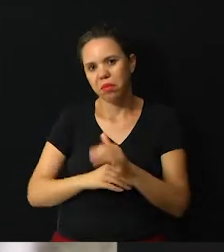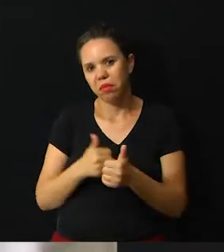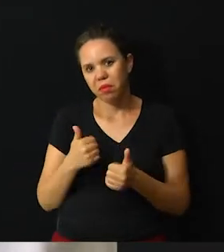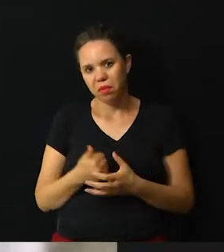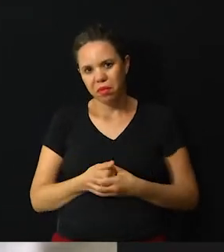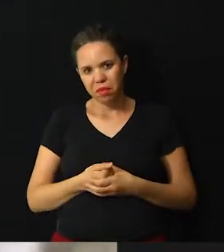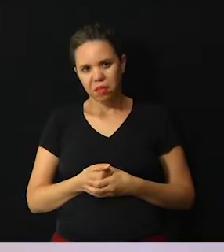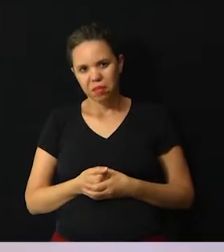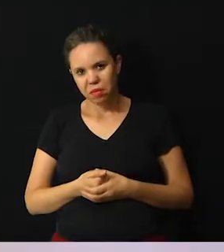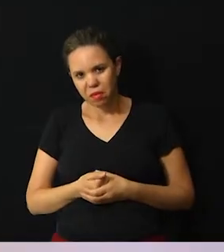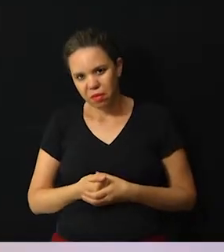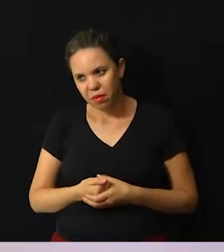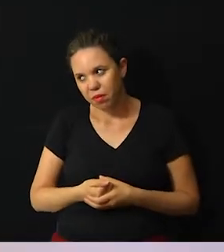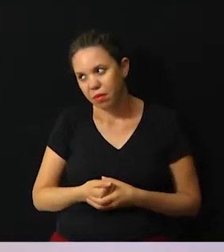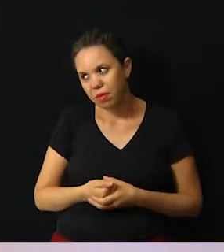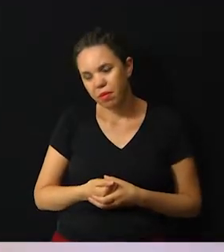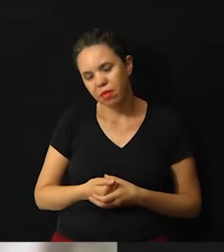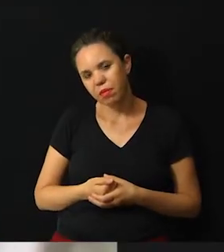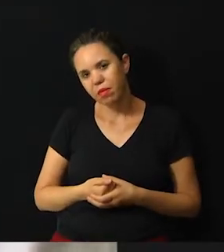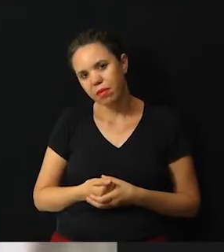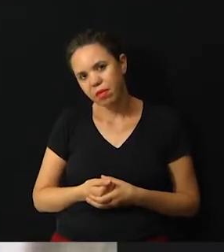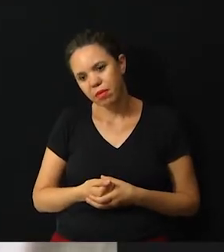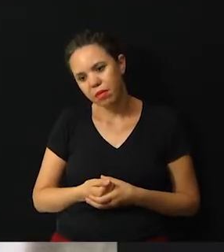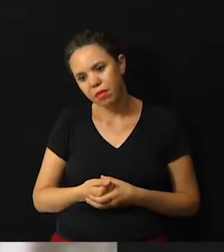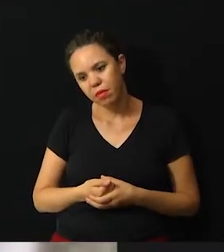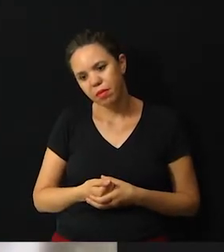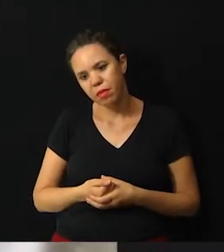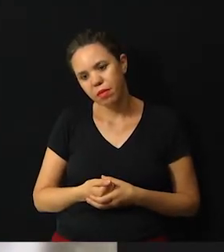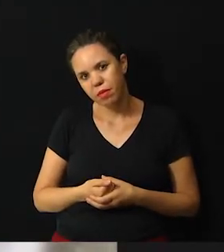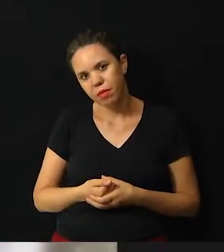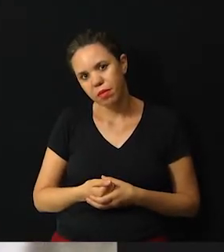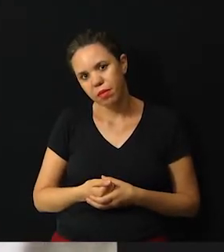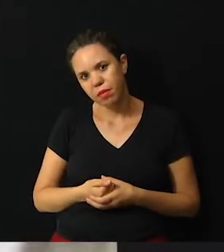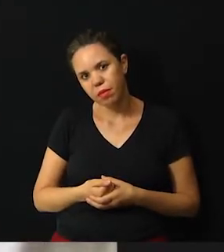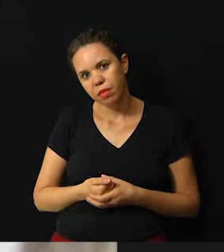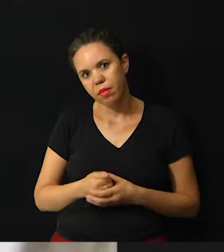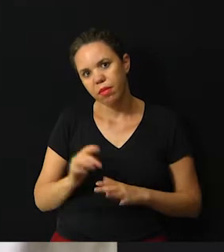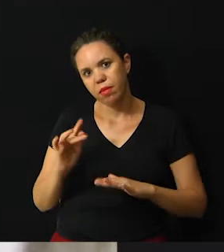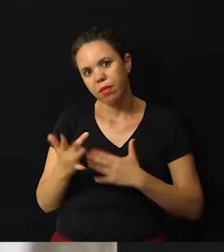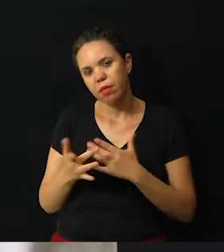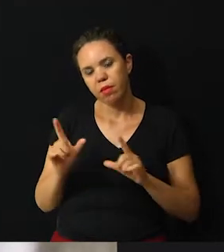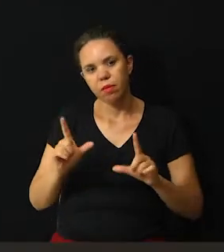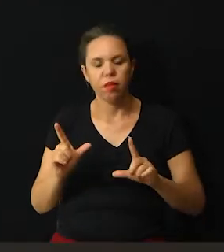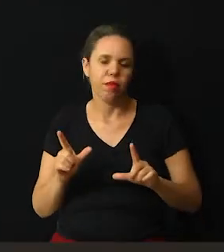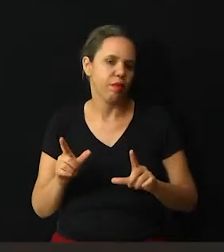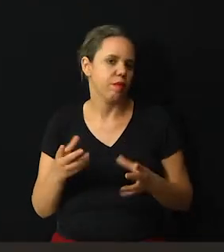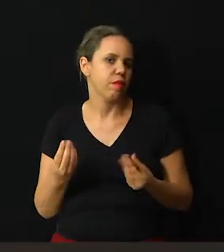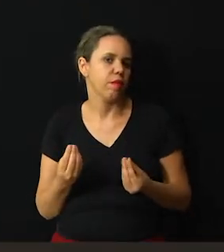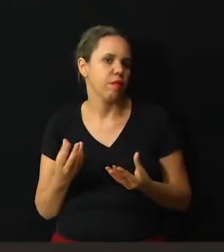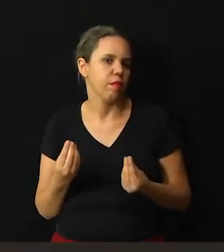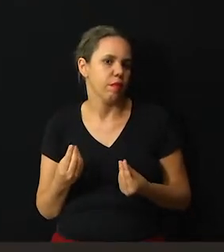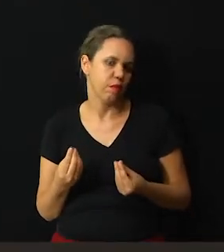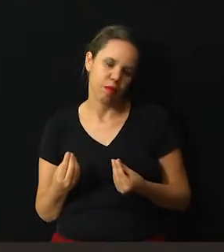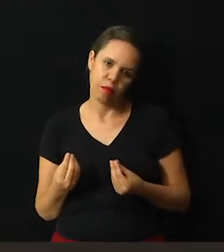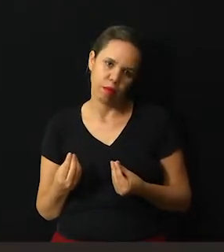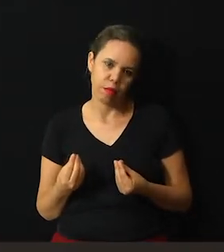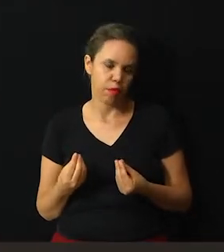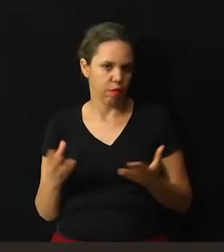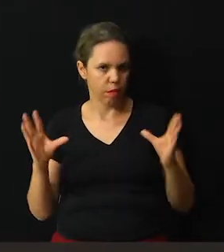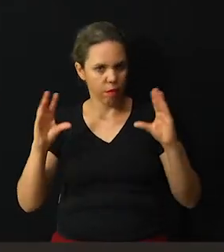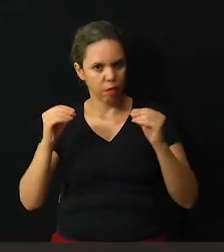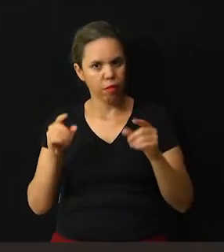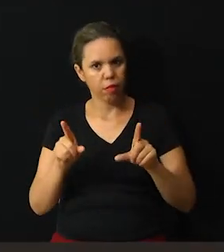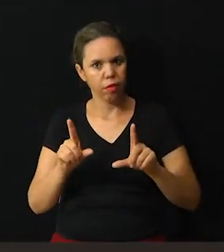assistir. Mas em relação à parte de mídia digital, tudo, precisamos evitar muito mídia digital,